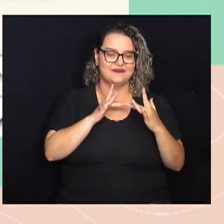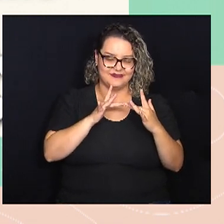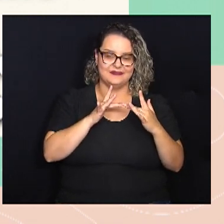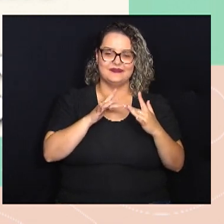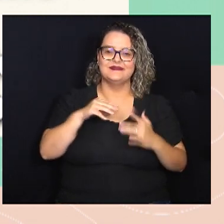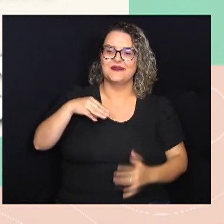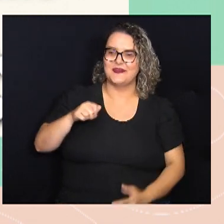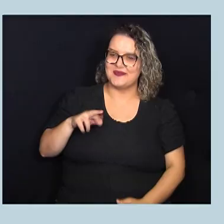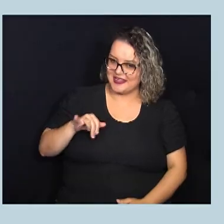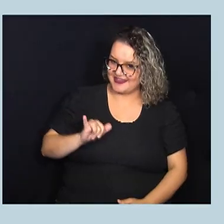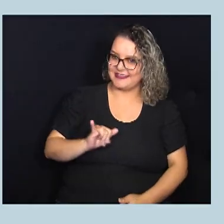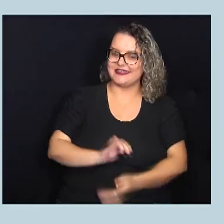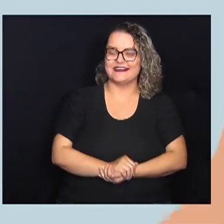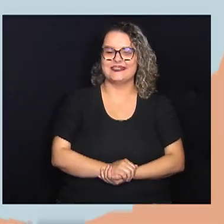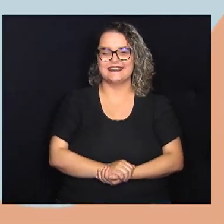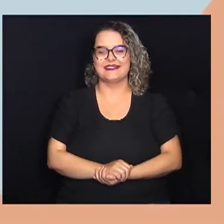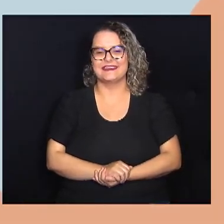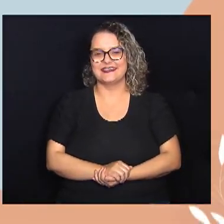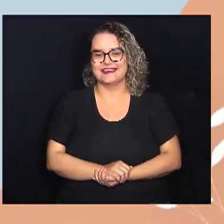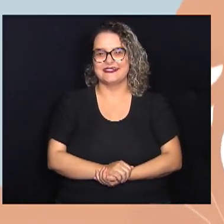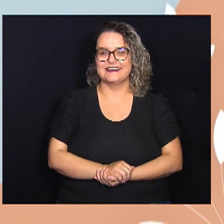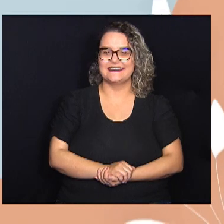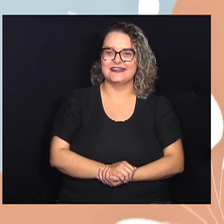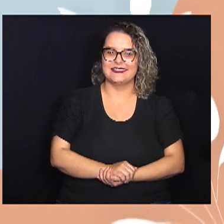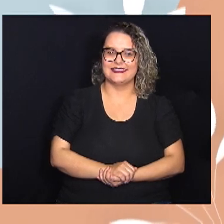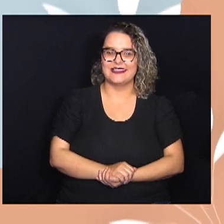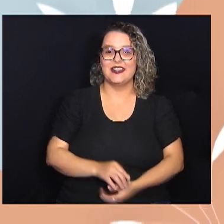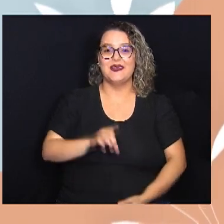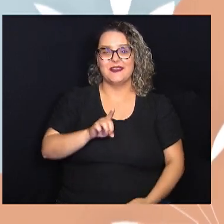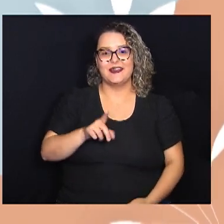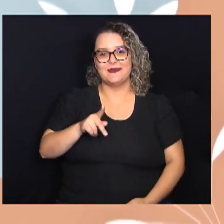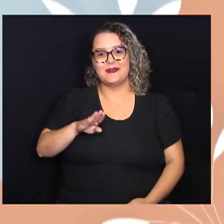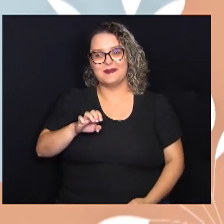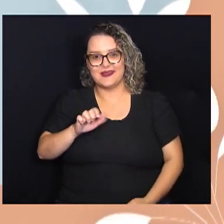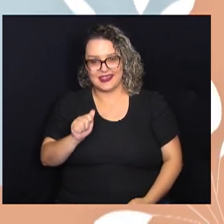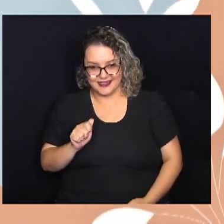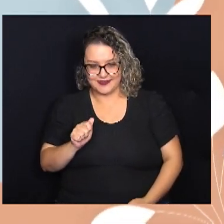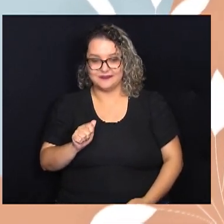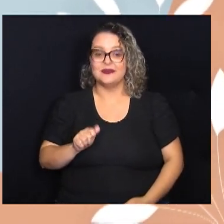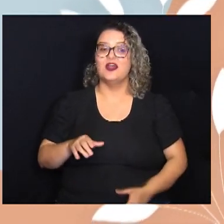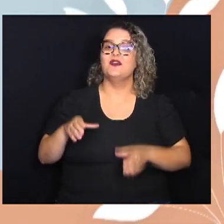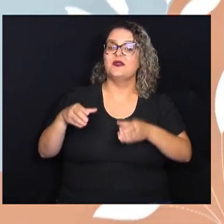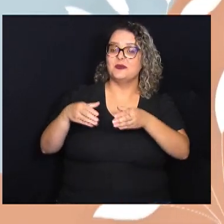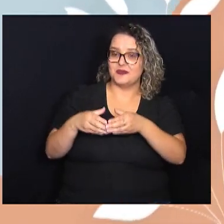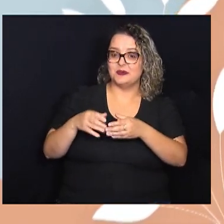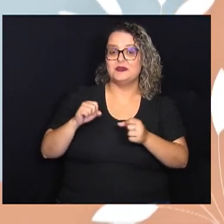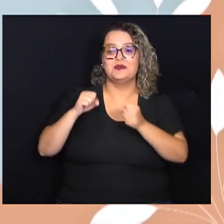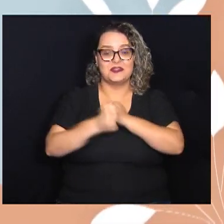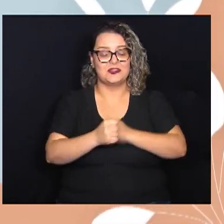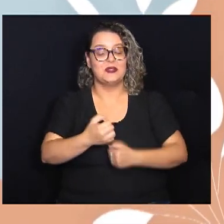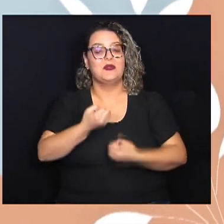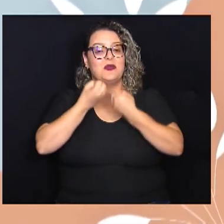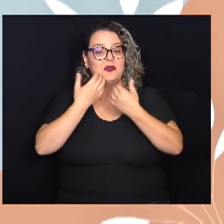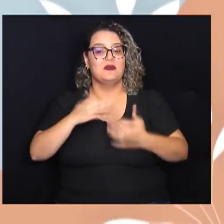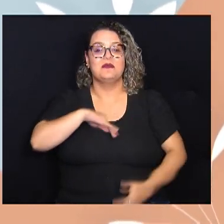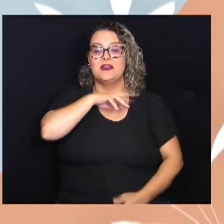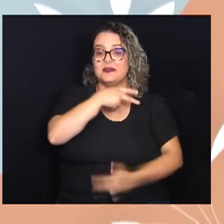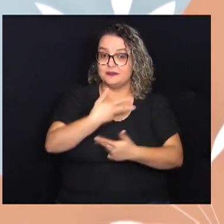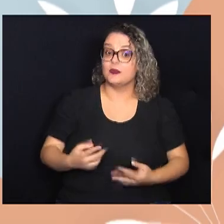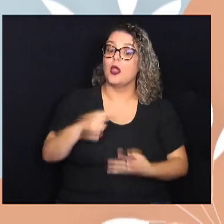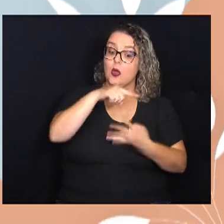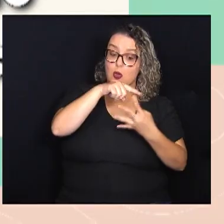6 meses, é castrada e vacinada. Para adotar ou mais detalhes, entre em contato pelo número que está na